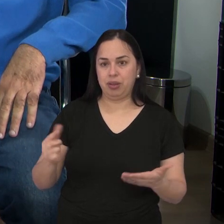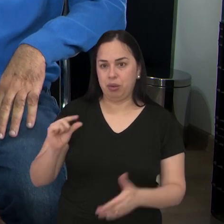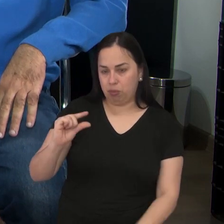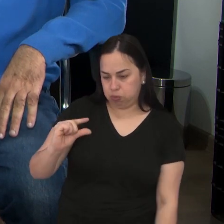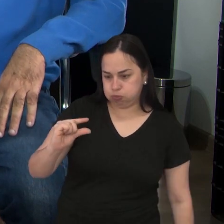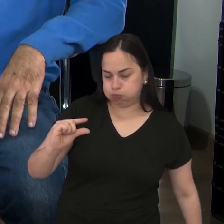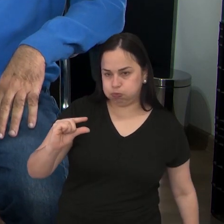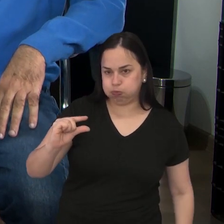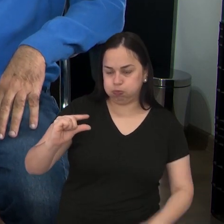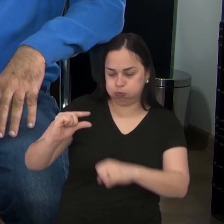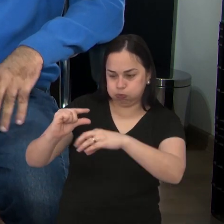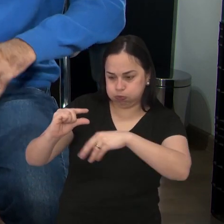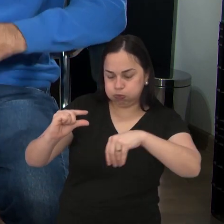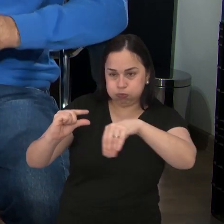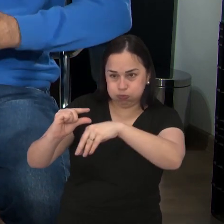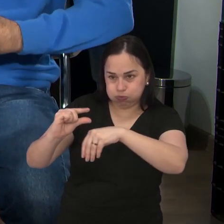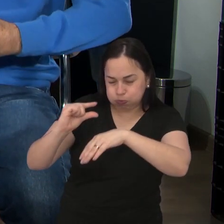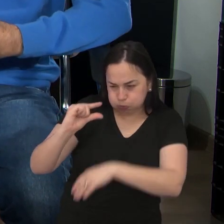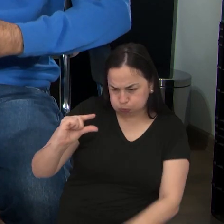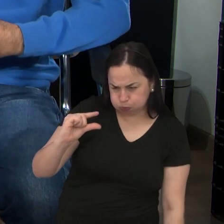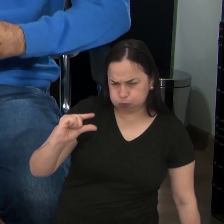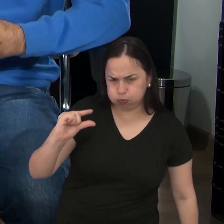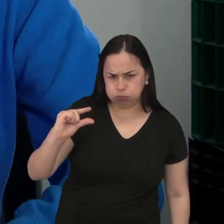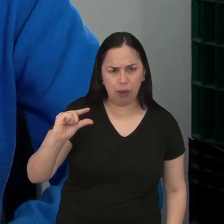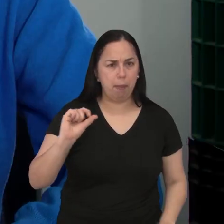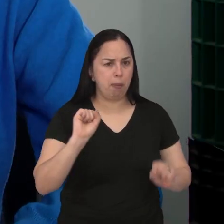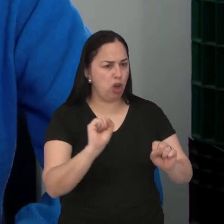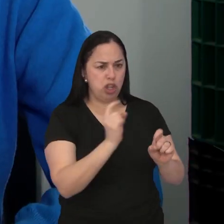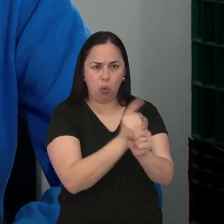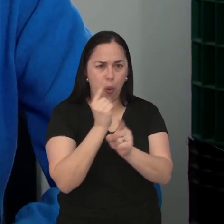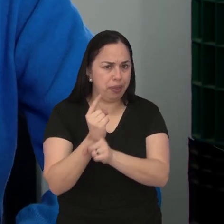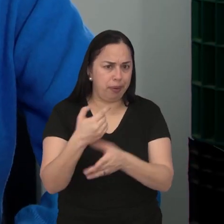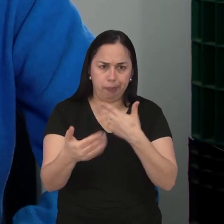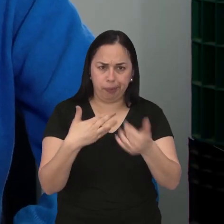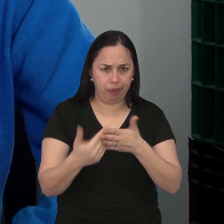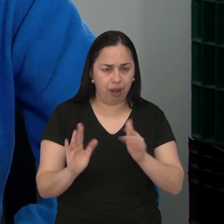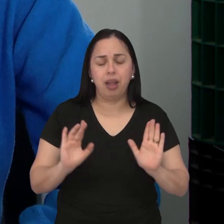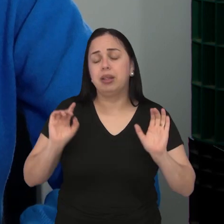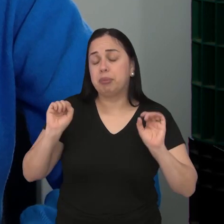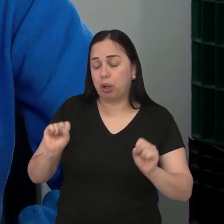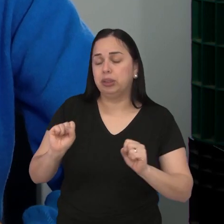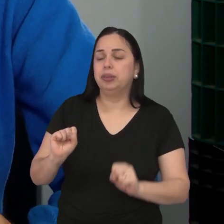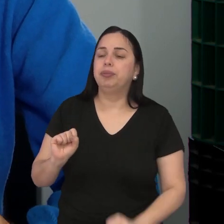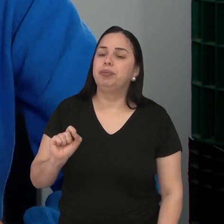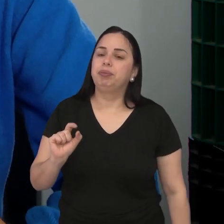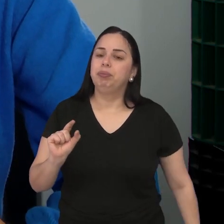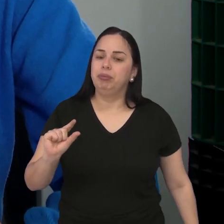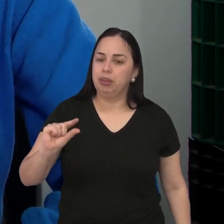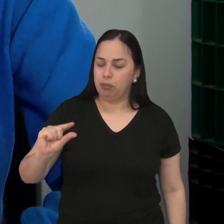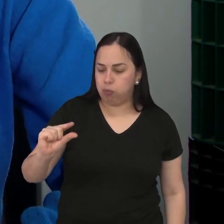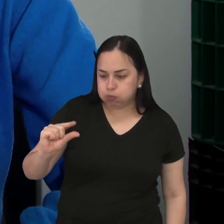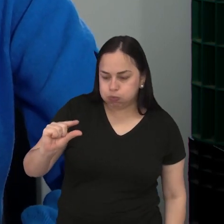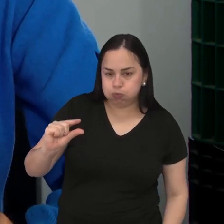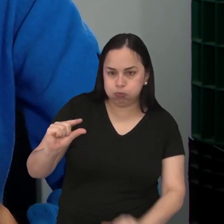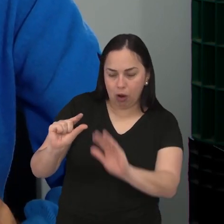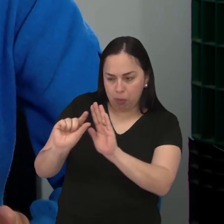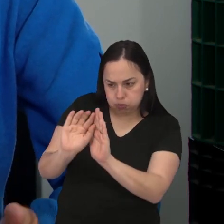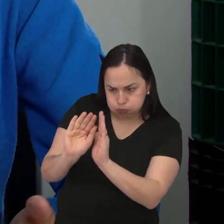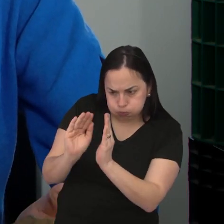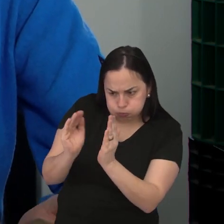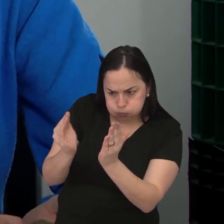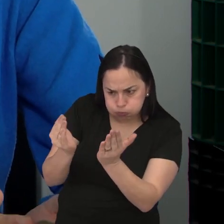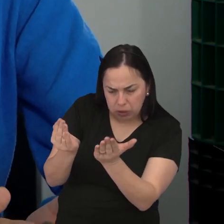de arqueologia, em cima do vestígio arqueológico, pela espessura... Não pode estar em qualquer lugar, né? Não pode... Exato. Pelo